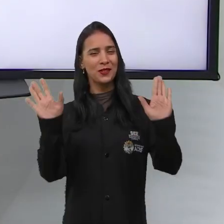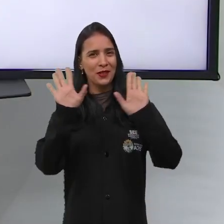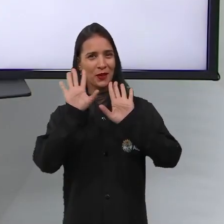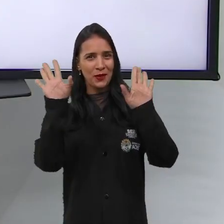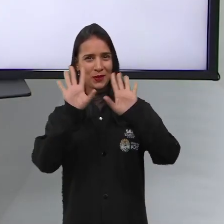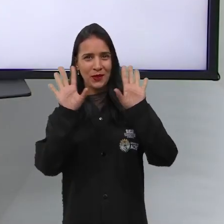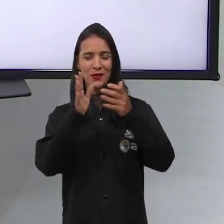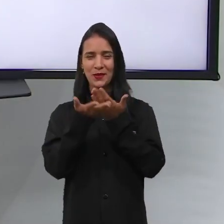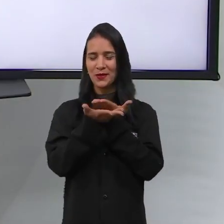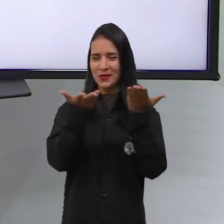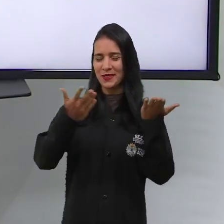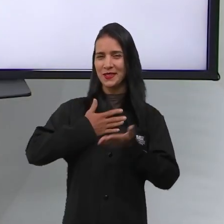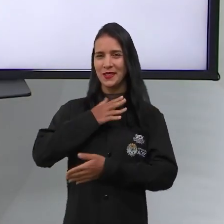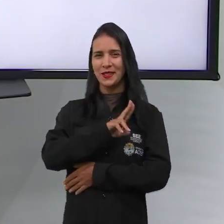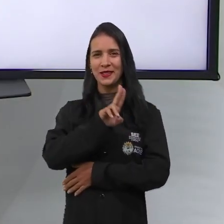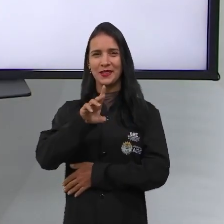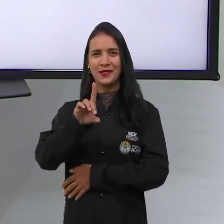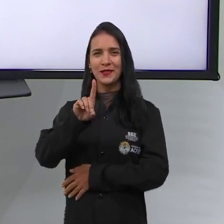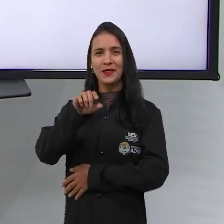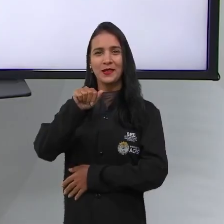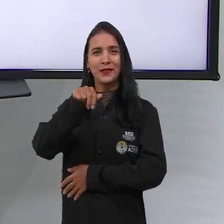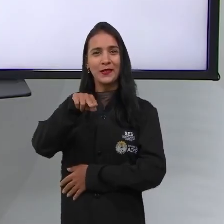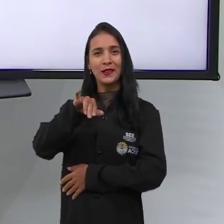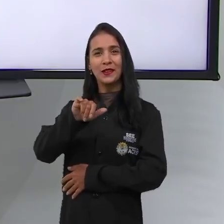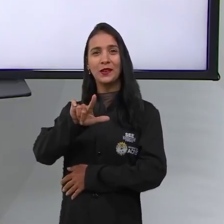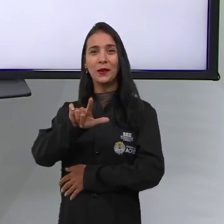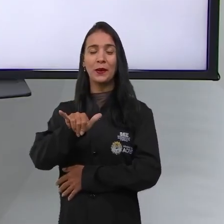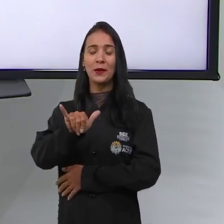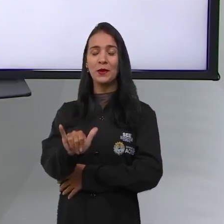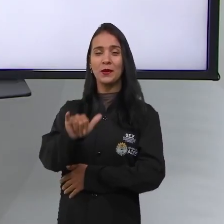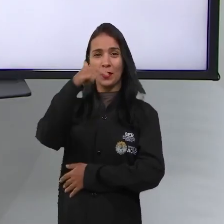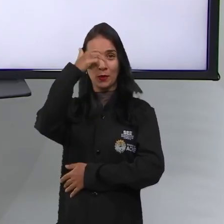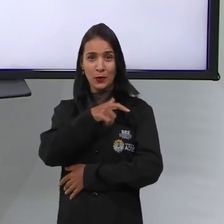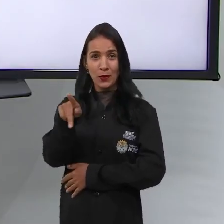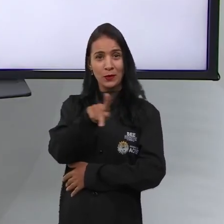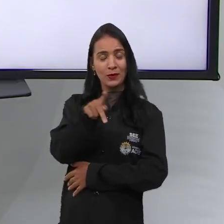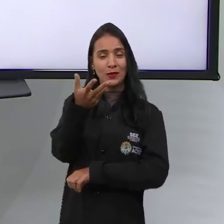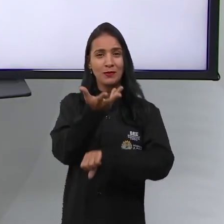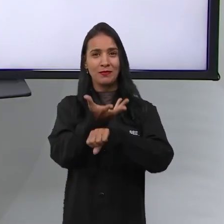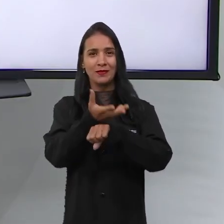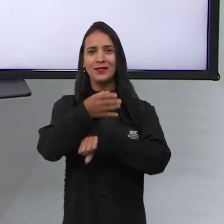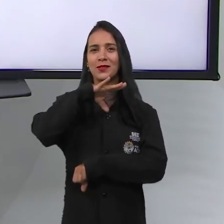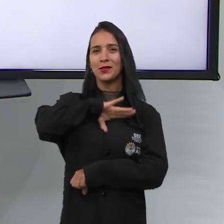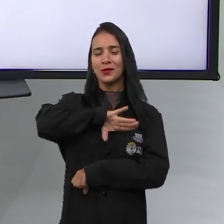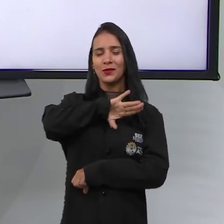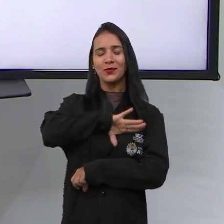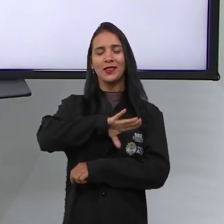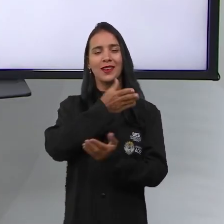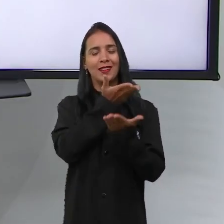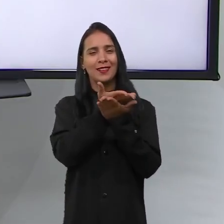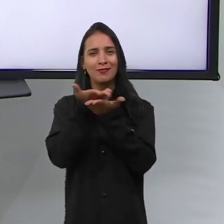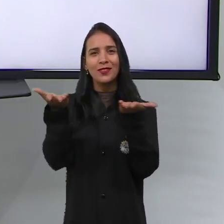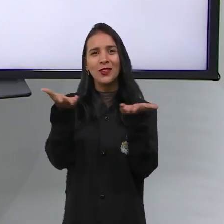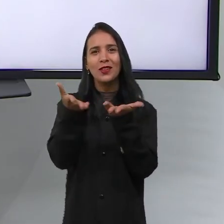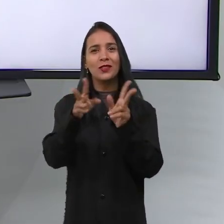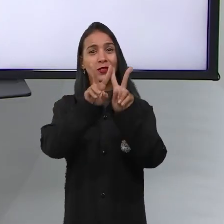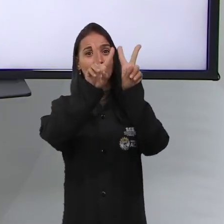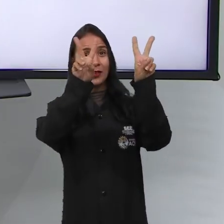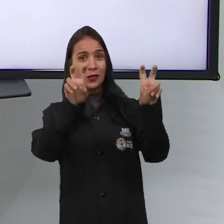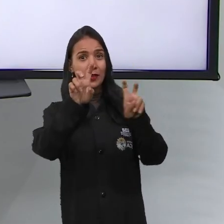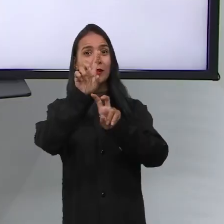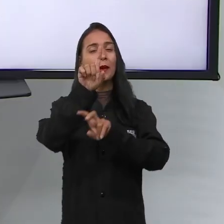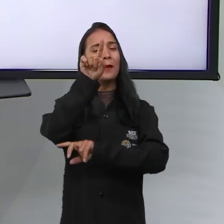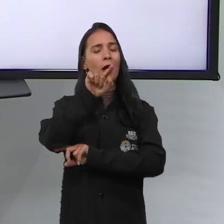Olá, pessoal! Meu nome é Daniele Ximenes, professora de língua portuguesa, e na aula de hoje falaremos sobre um